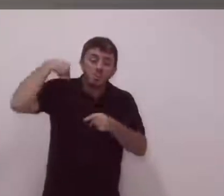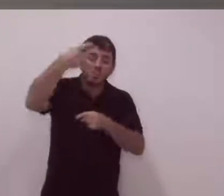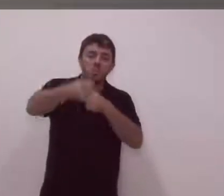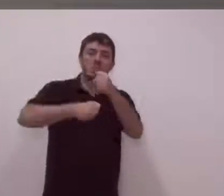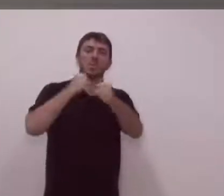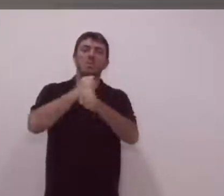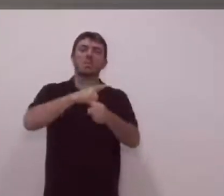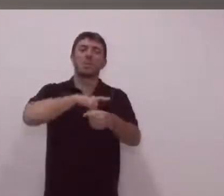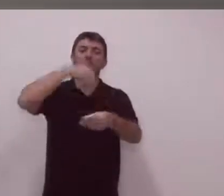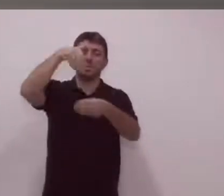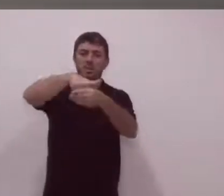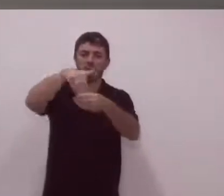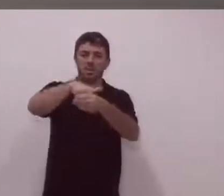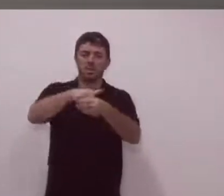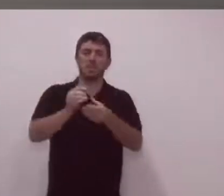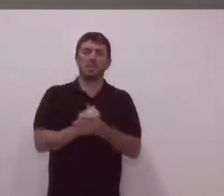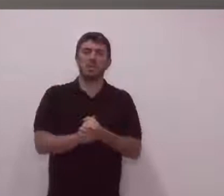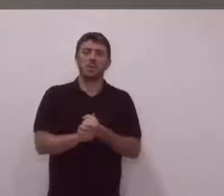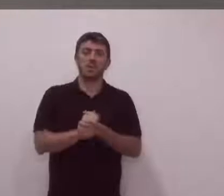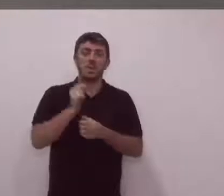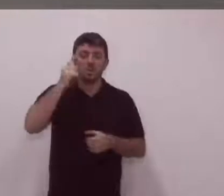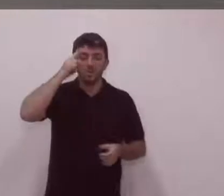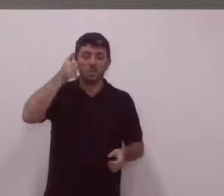tem que pensar dessa maneira